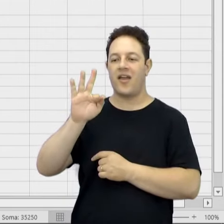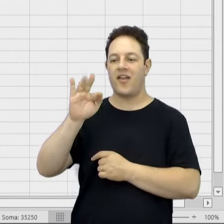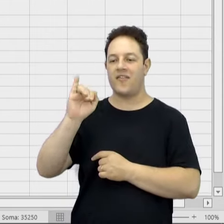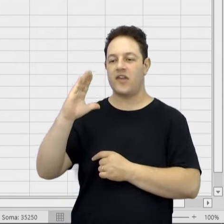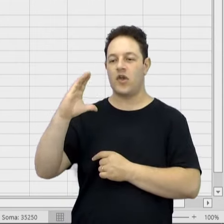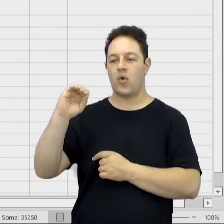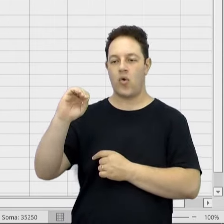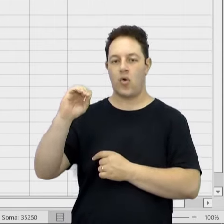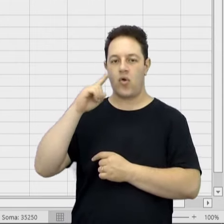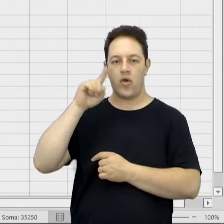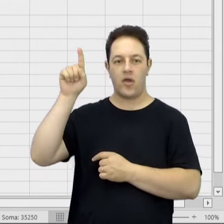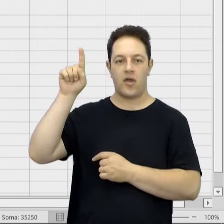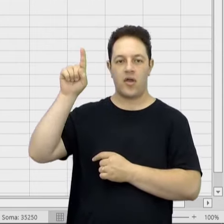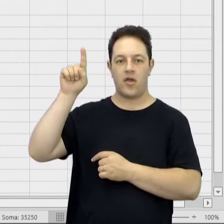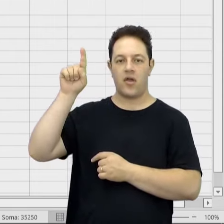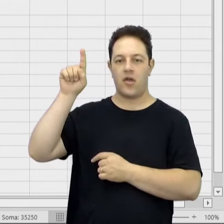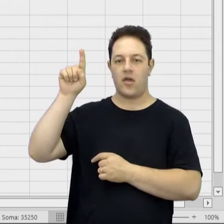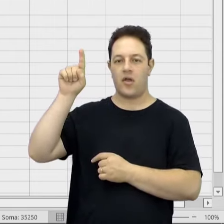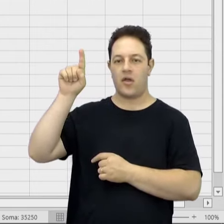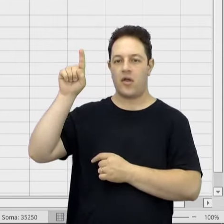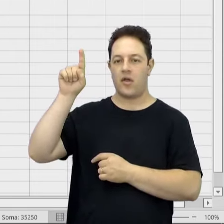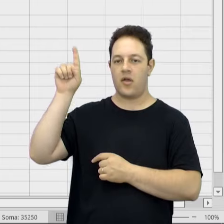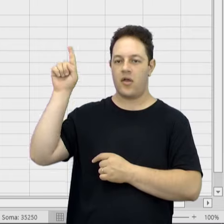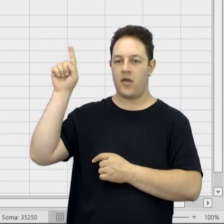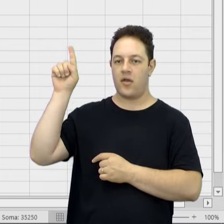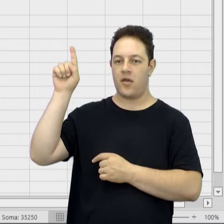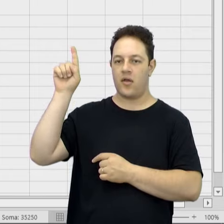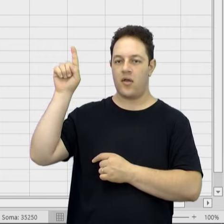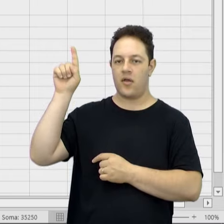aqui, inserir, gráfico.